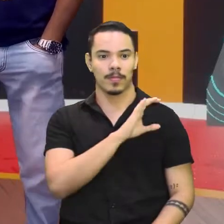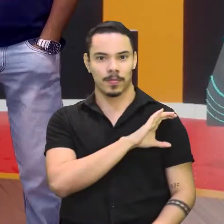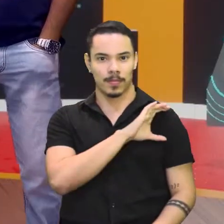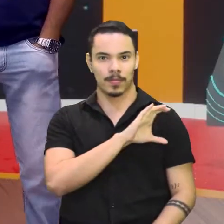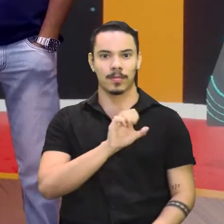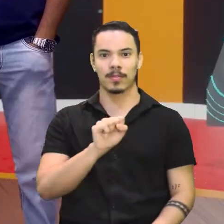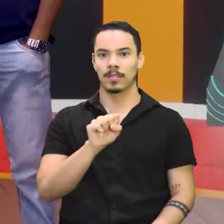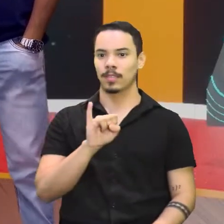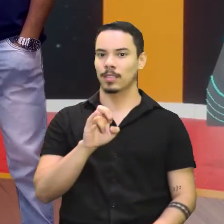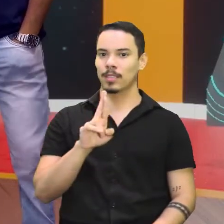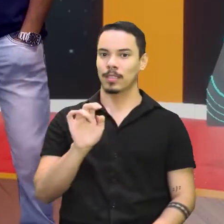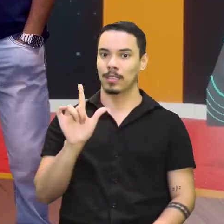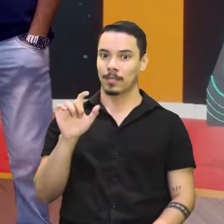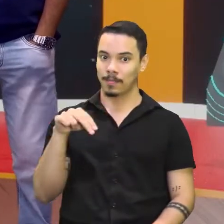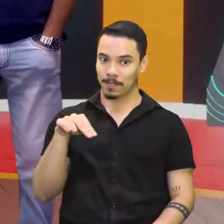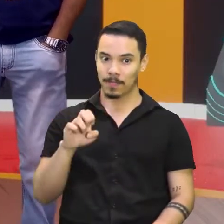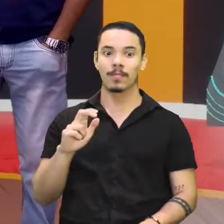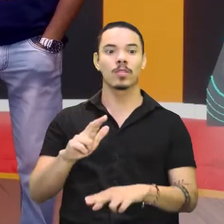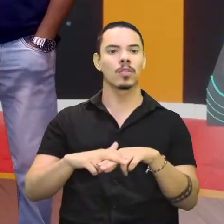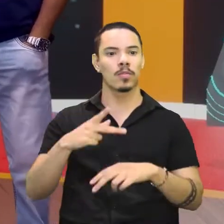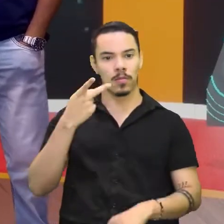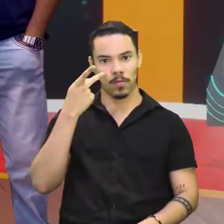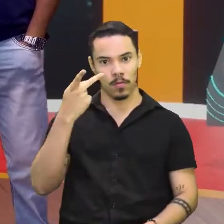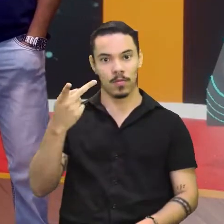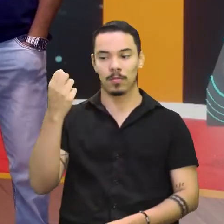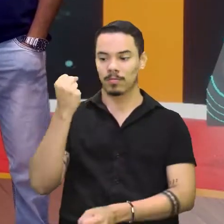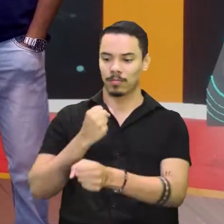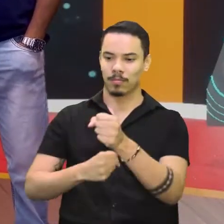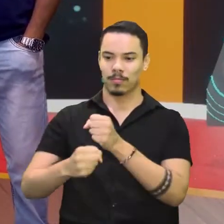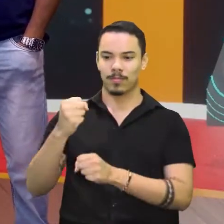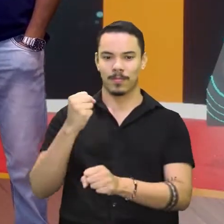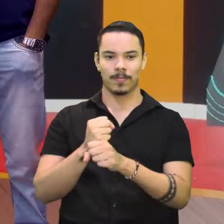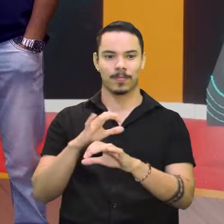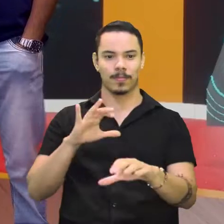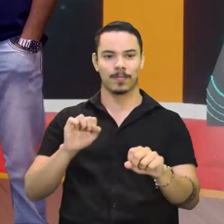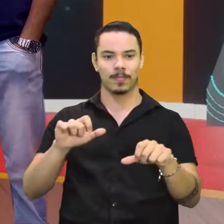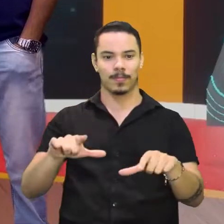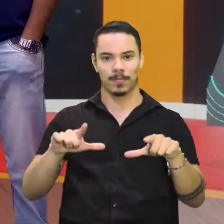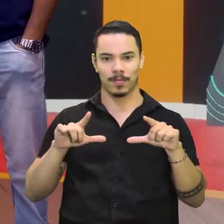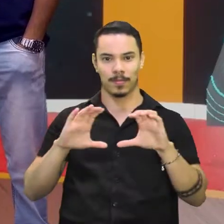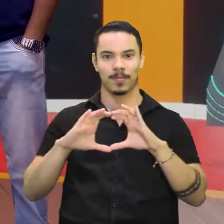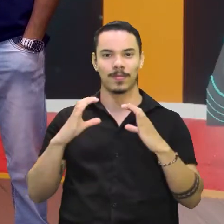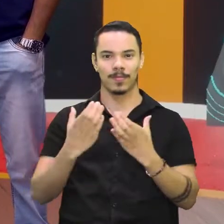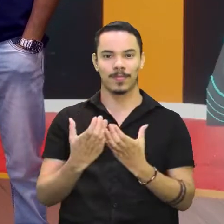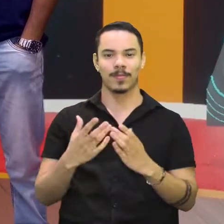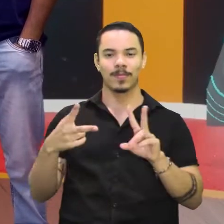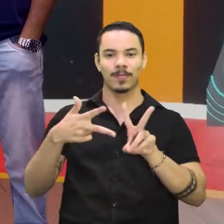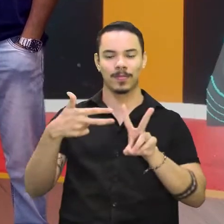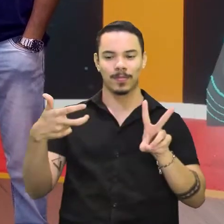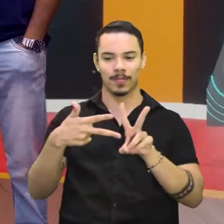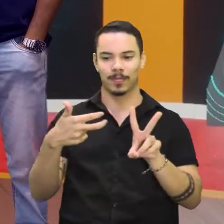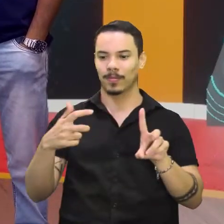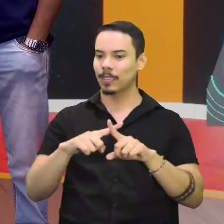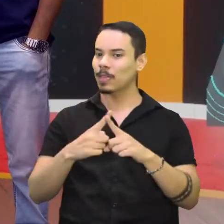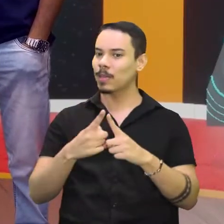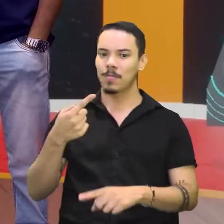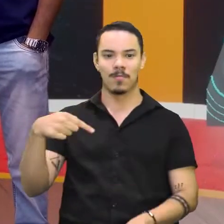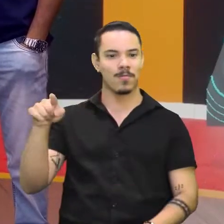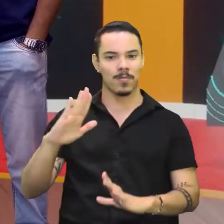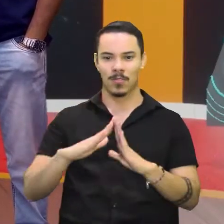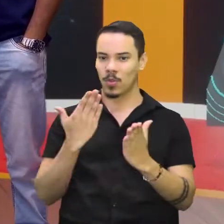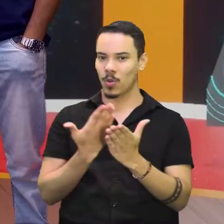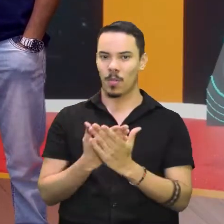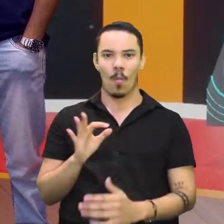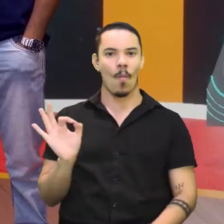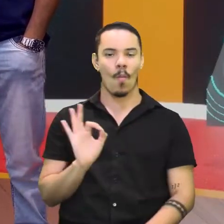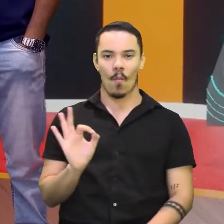Sirlene. Então, a gente foi em Alta Floresta no final do ano passado, a formatura na comunidade indígena, né? Mas não chegamos até a Escola Padre Feijó.